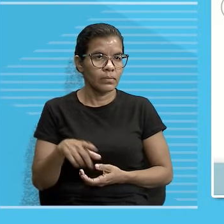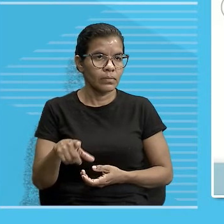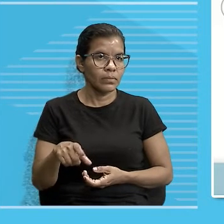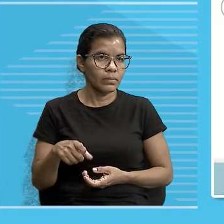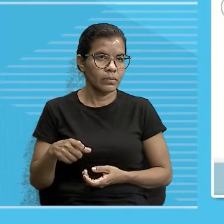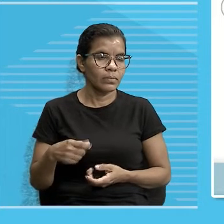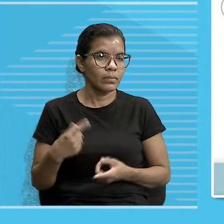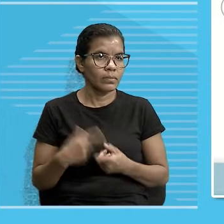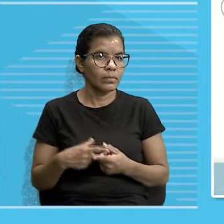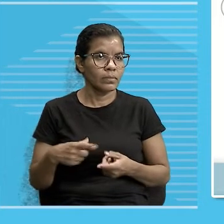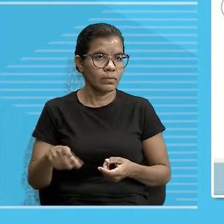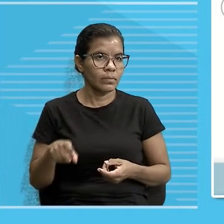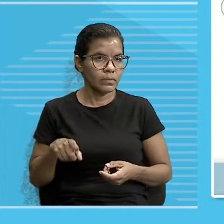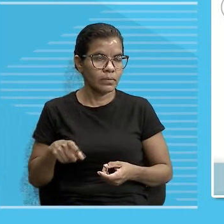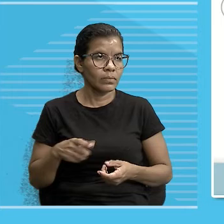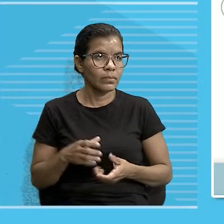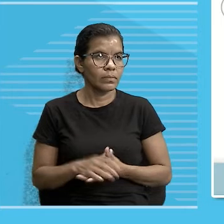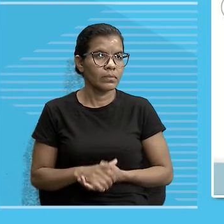5 multiplica x,